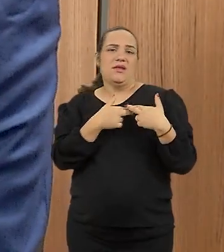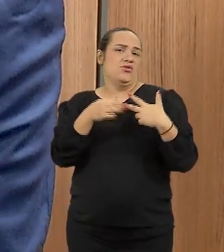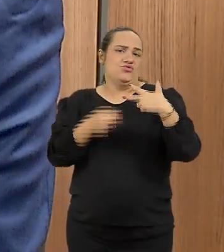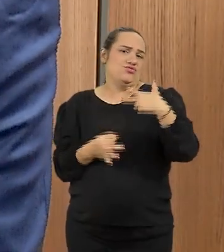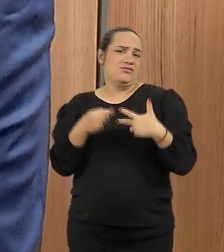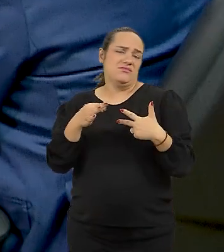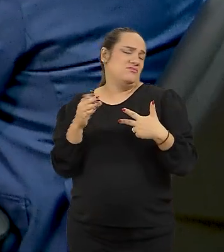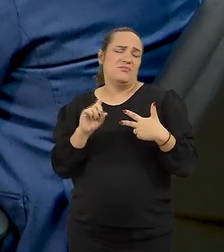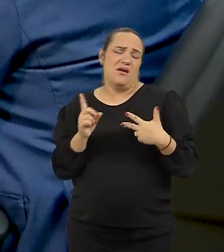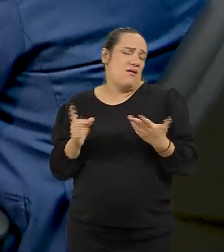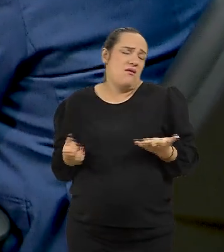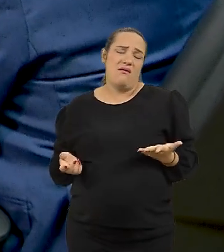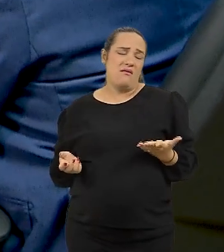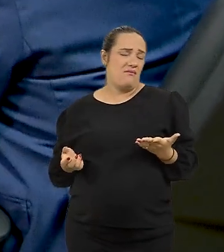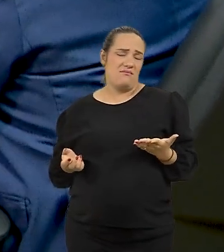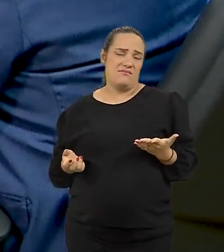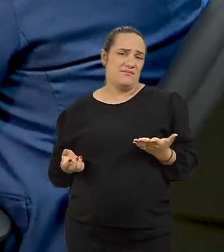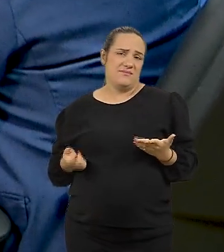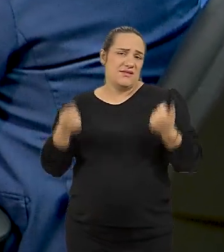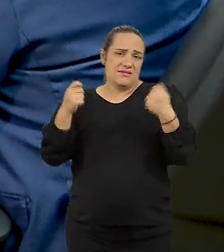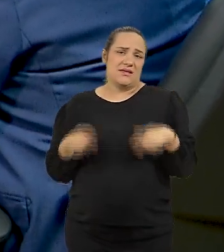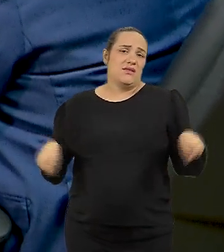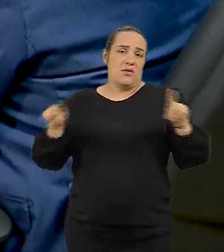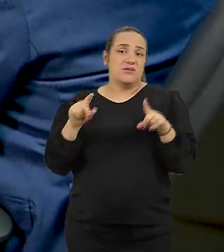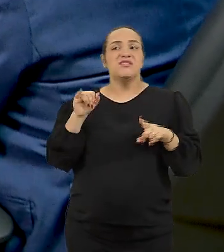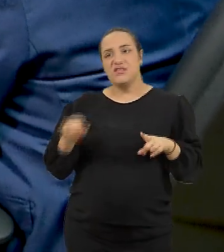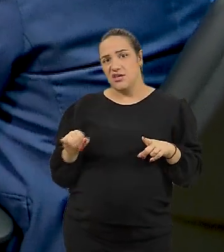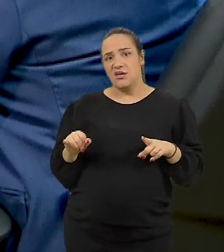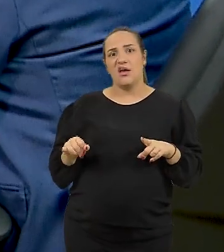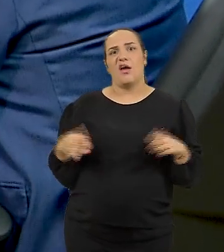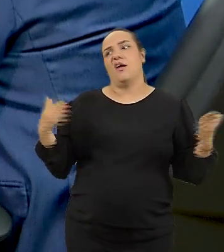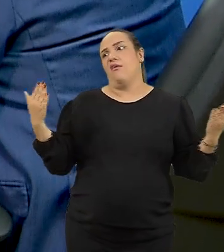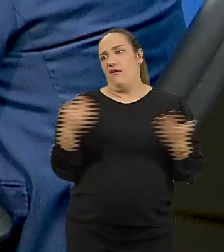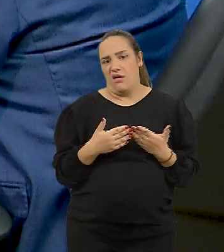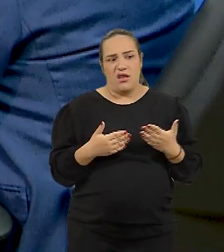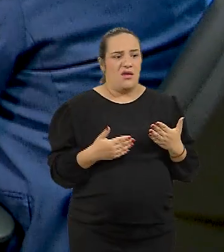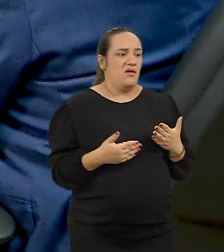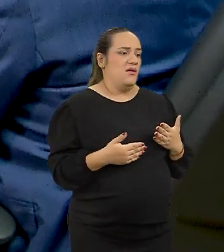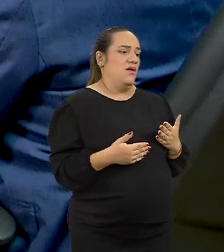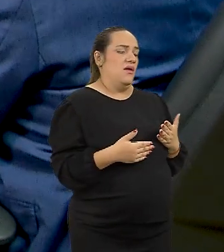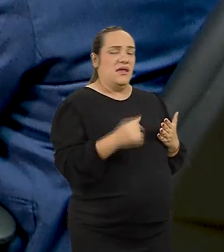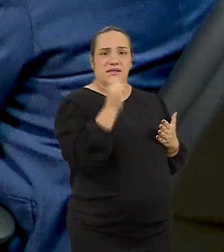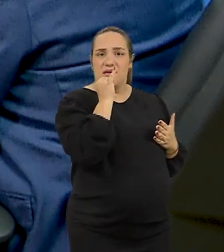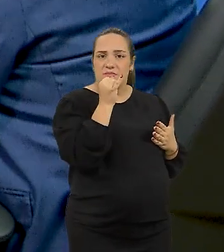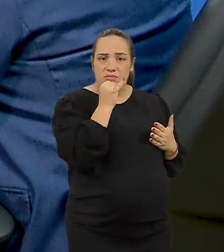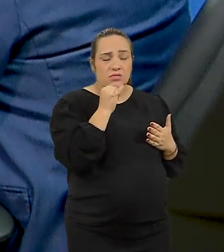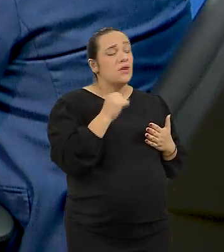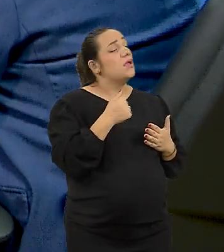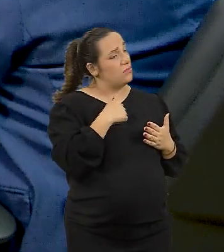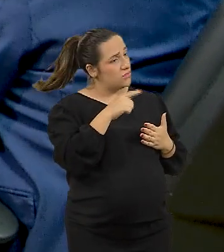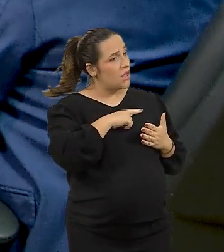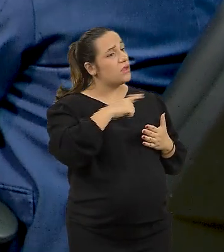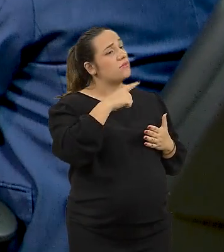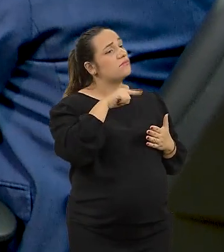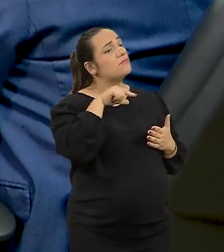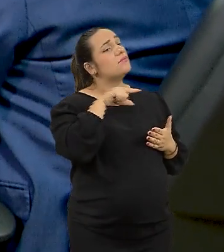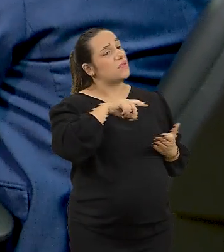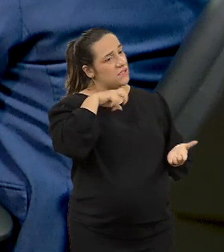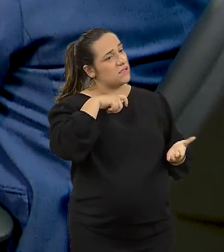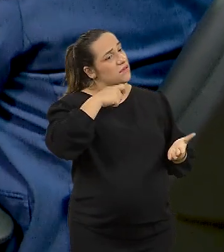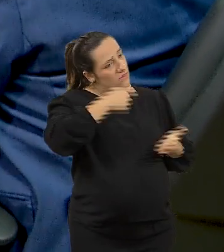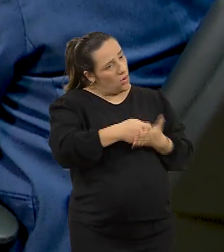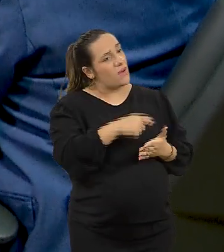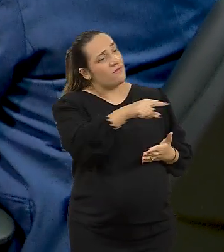As pessoas vão judicializar o próprio título, porque a execução não será, mas se a pessoa quiser discutir a validade do título, vai ter que